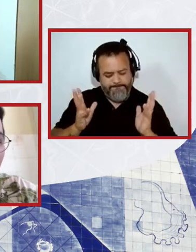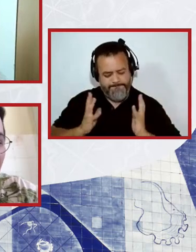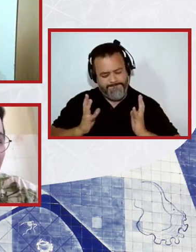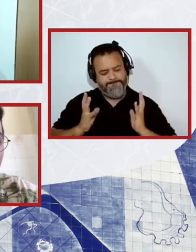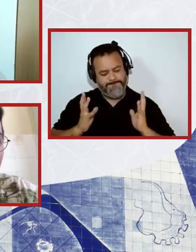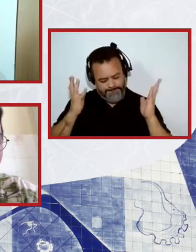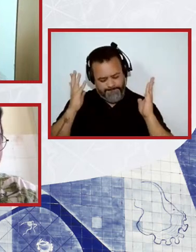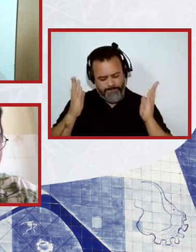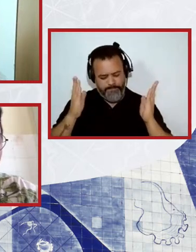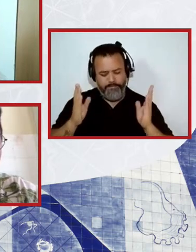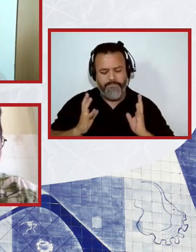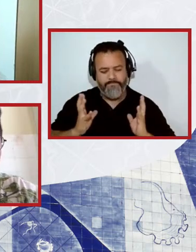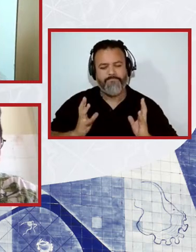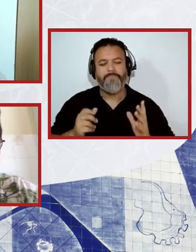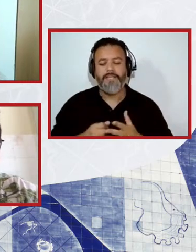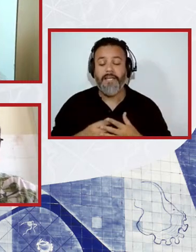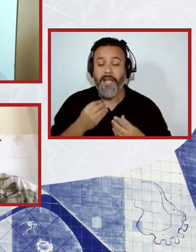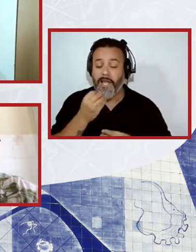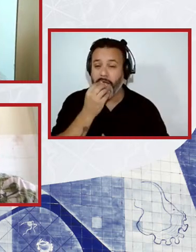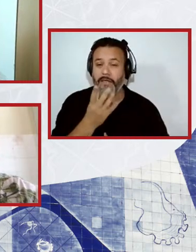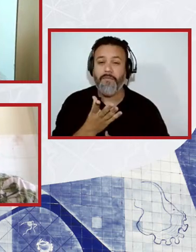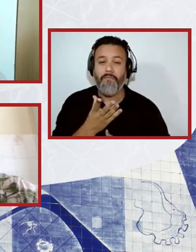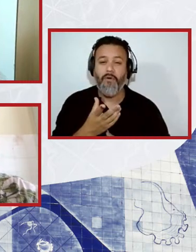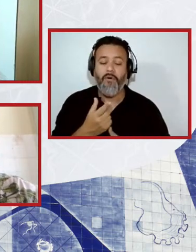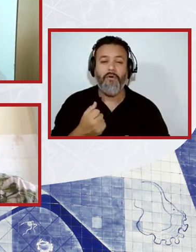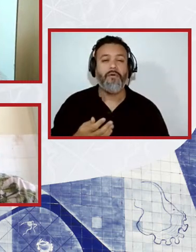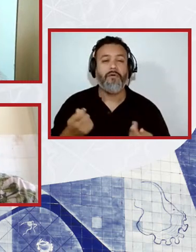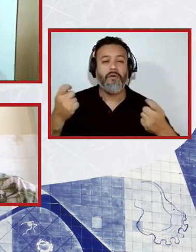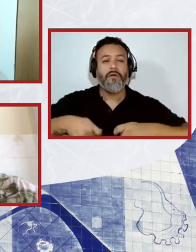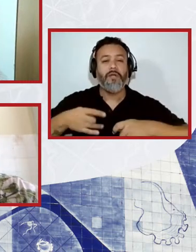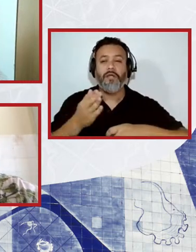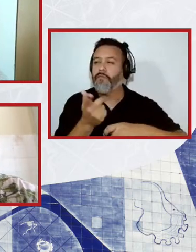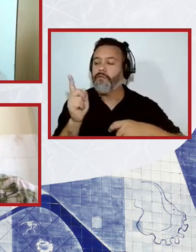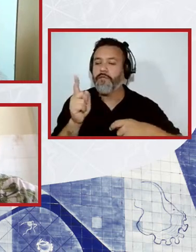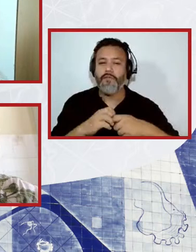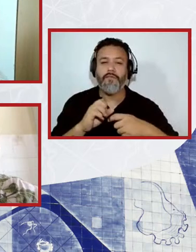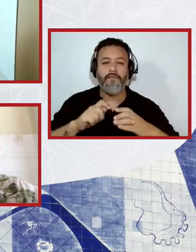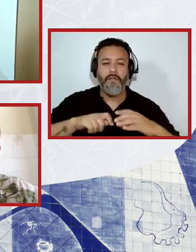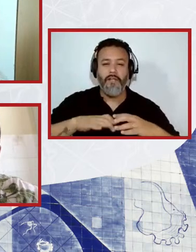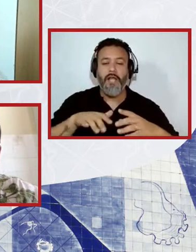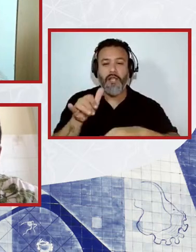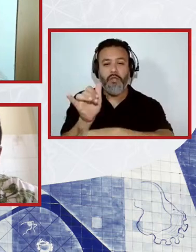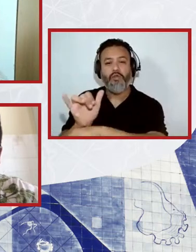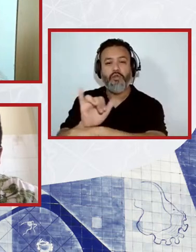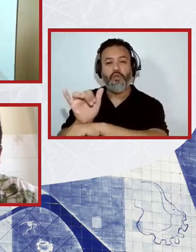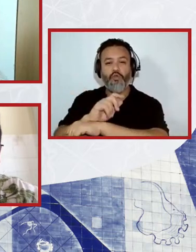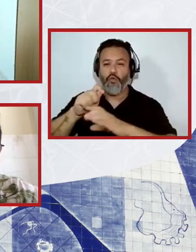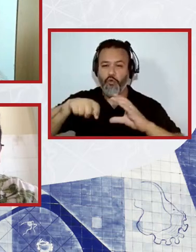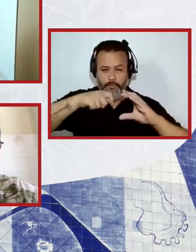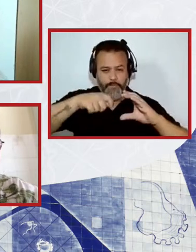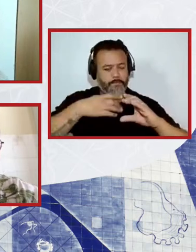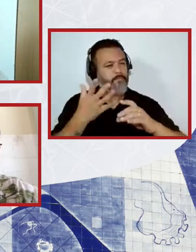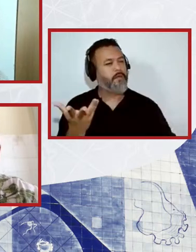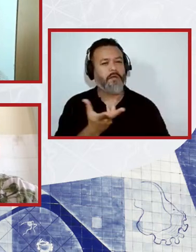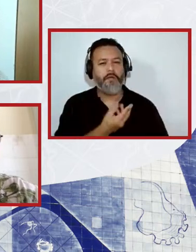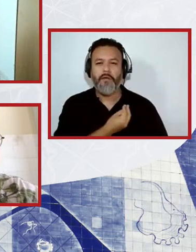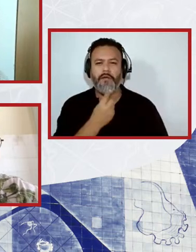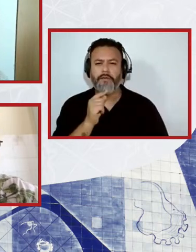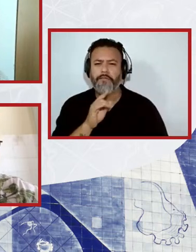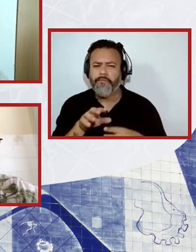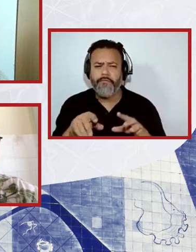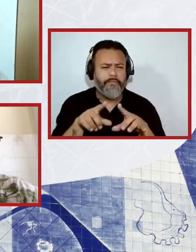que bom que nós temos a possibilidade de ter esses vídeos salvos lá no YouTube, para que todo mundo possa ir lá, futucar e